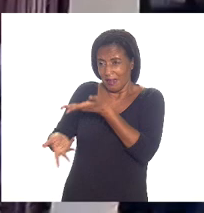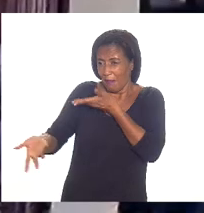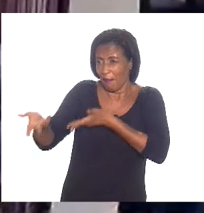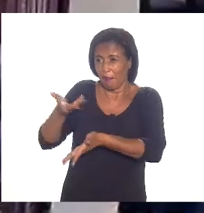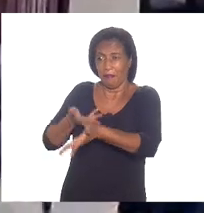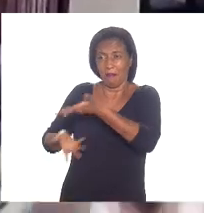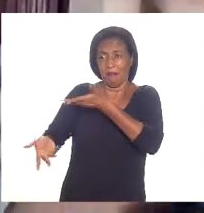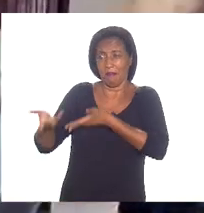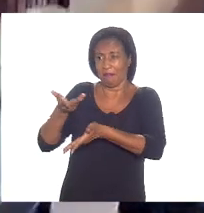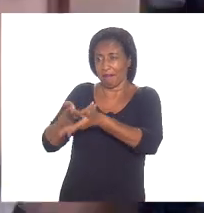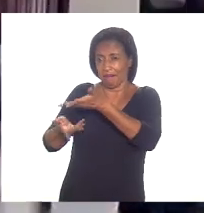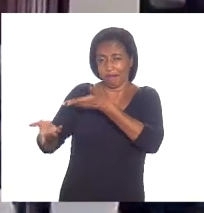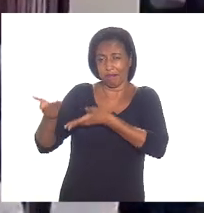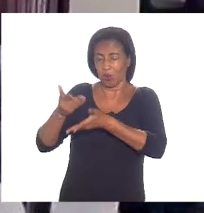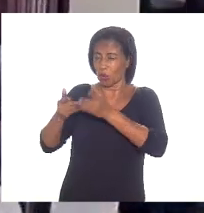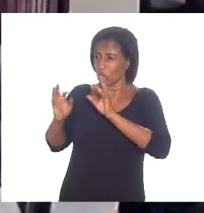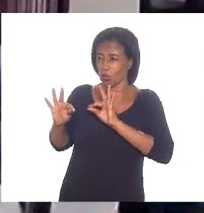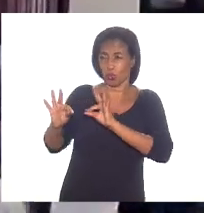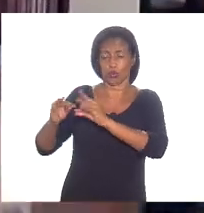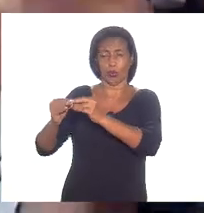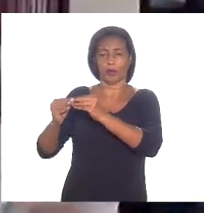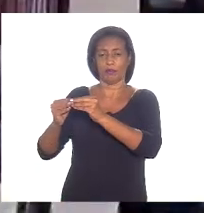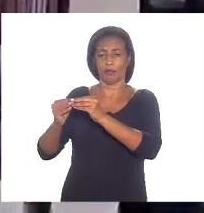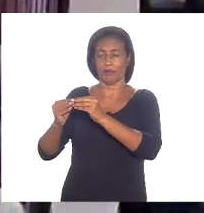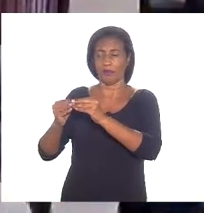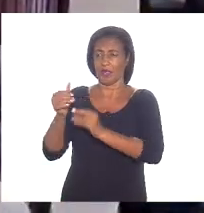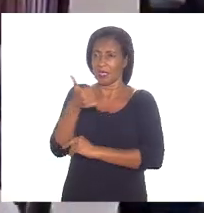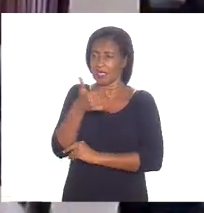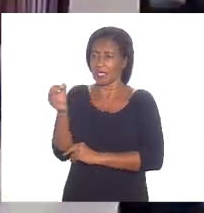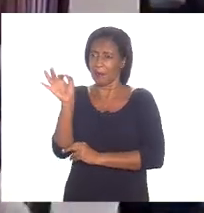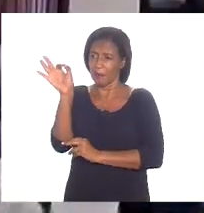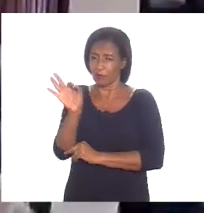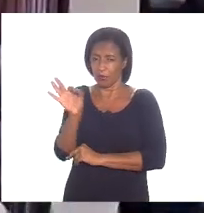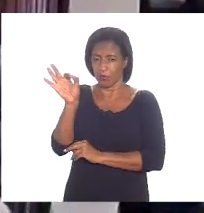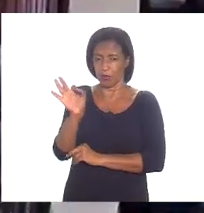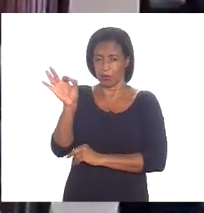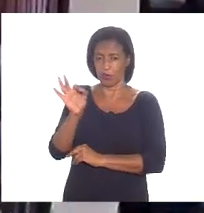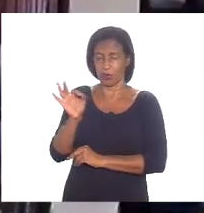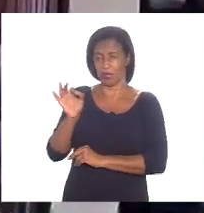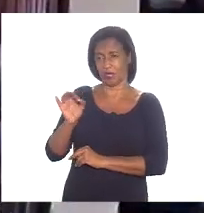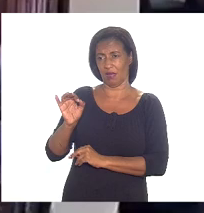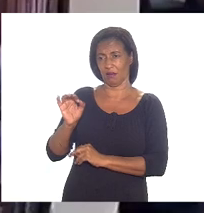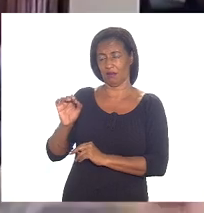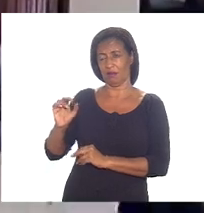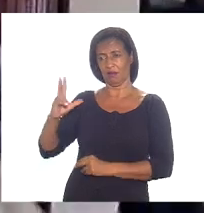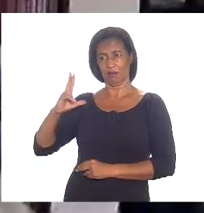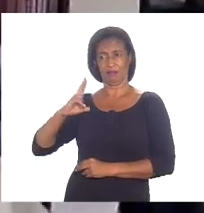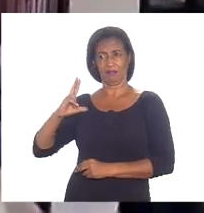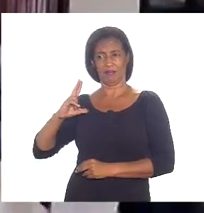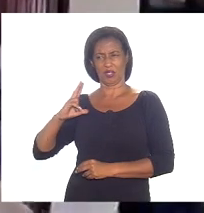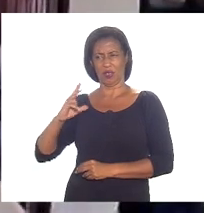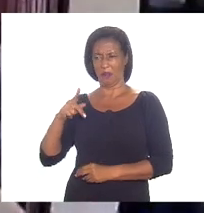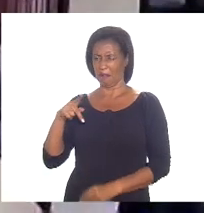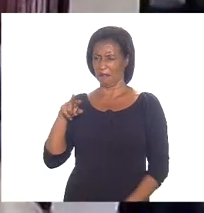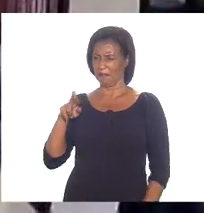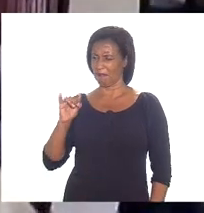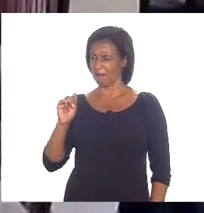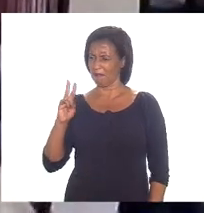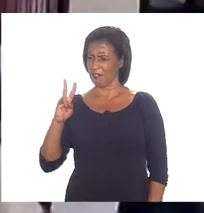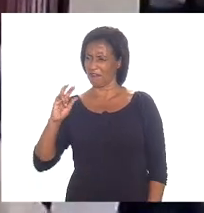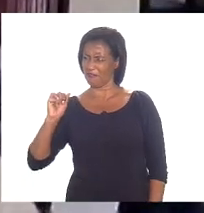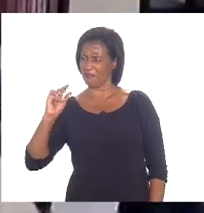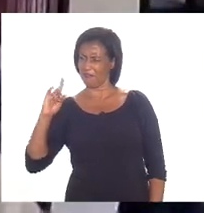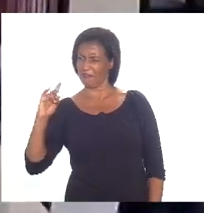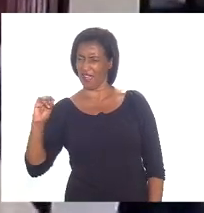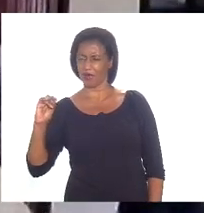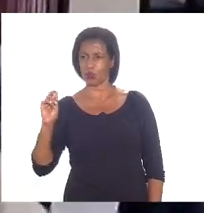parceria total, 100%, exatamente do lado privado. O lado privado não tem